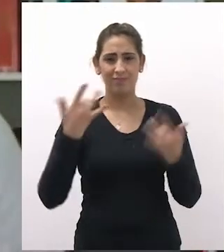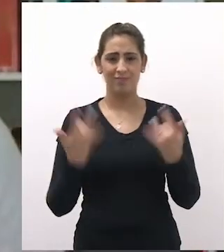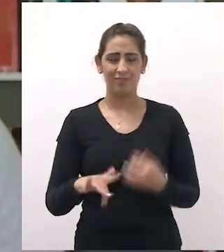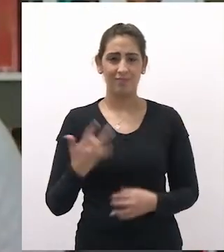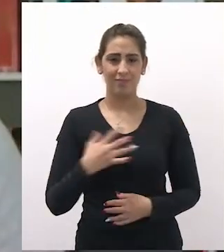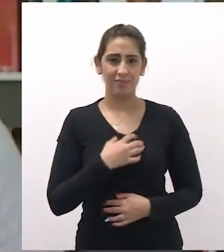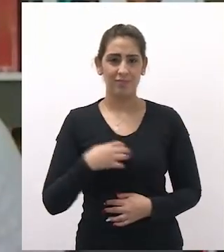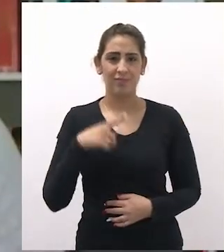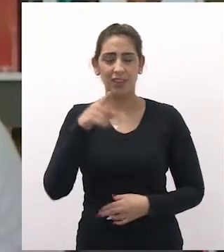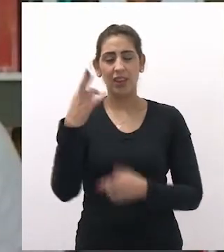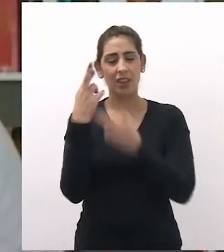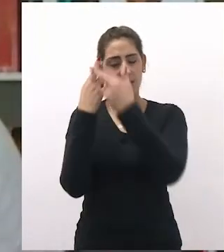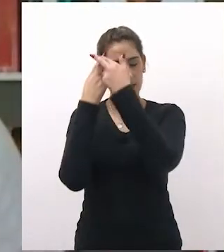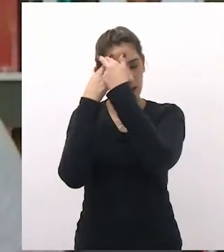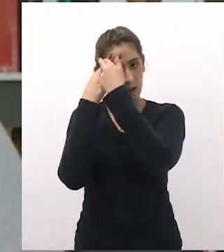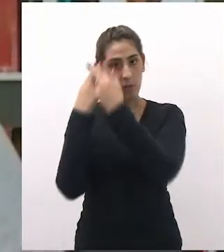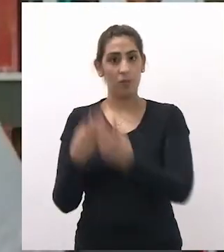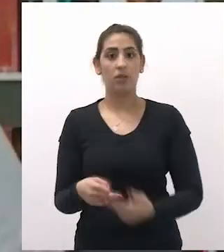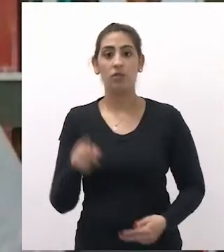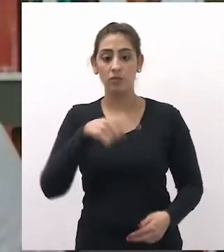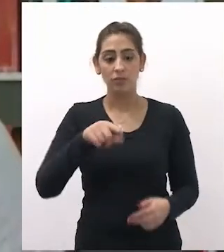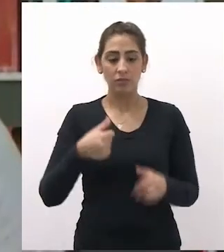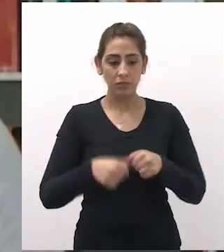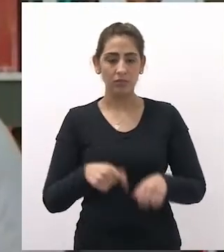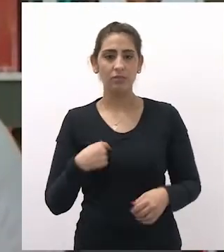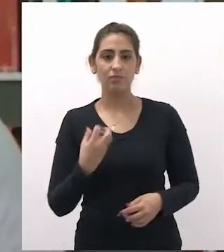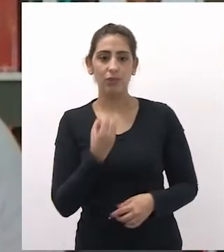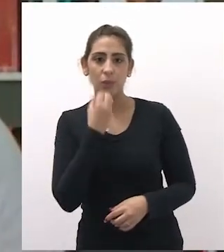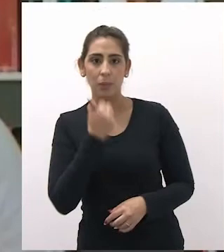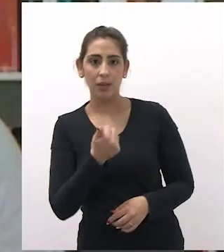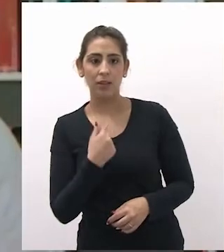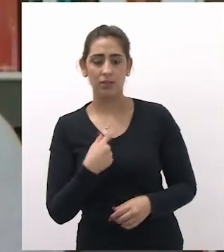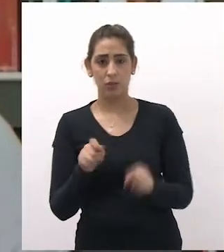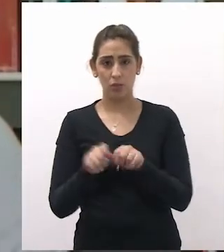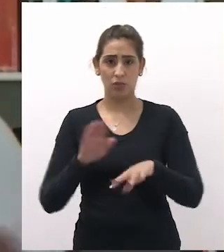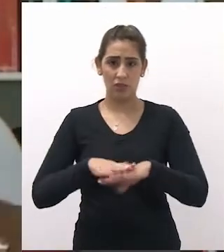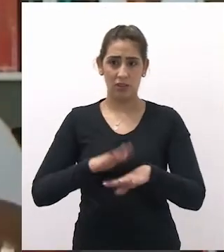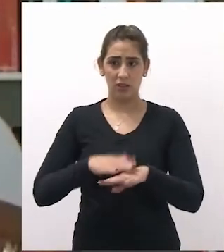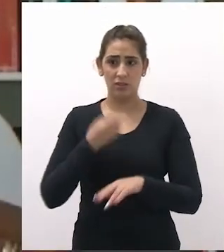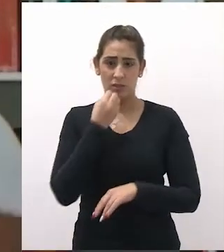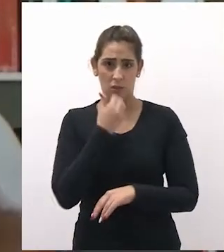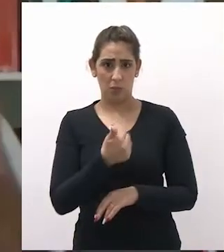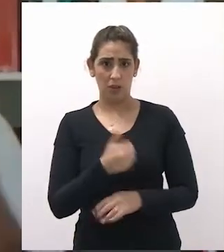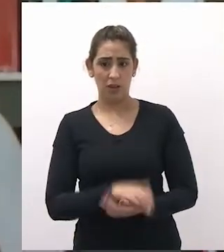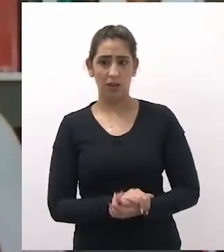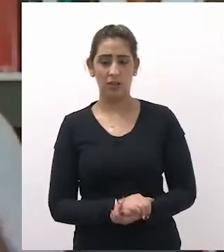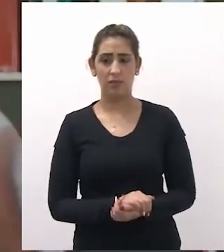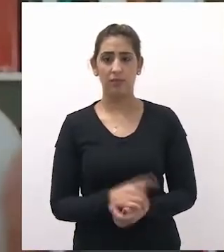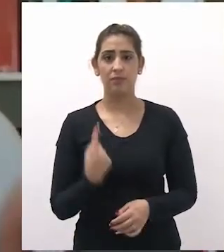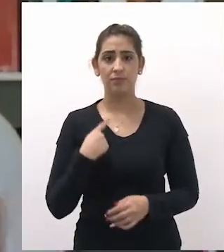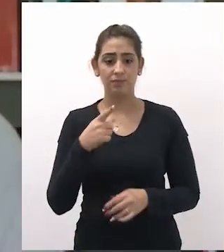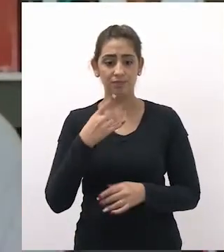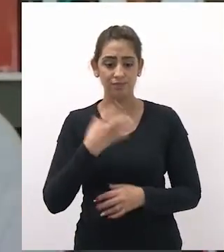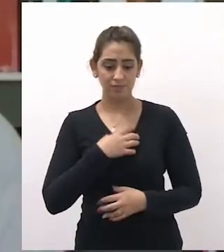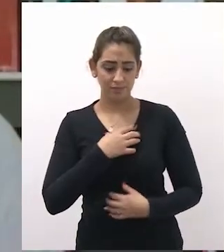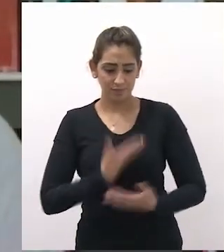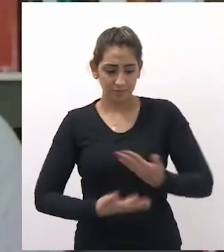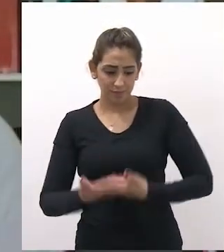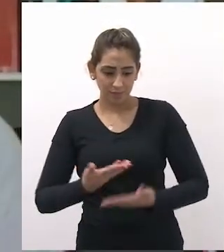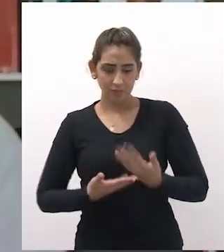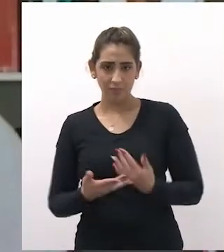daquele trauma que você fica. Será que eu estou me posicionando bem? Será que eu estou fazendo as interferências